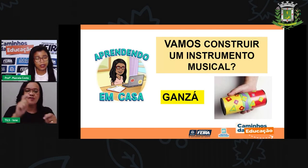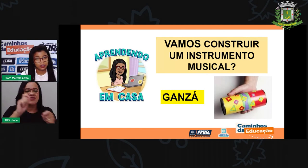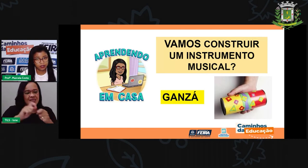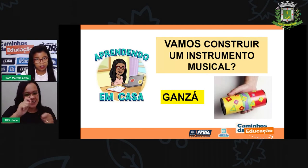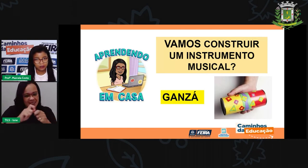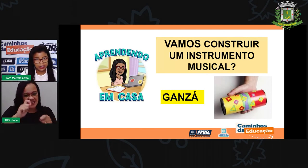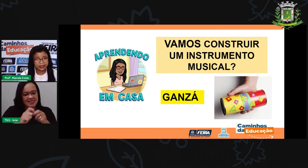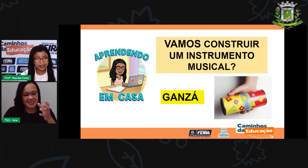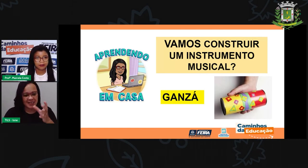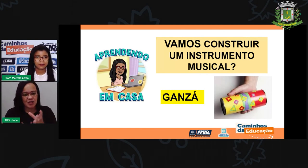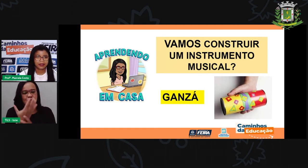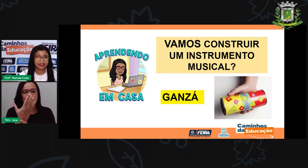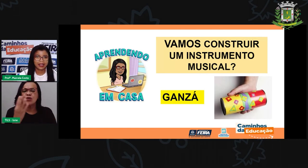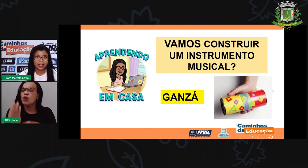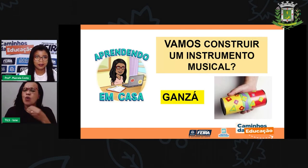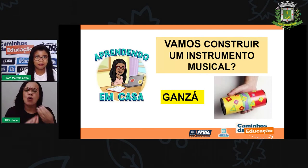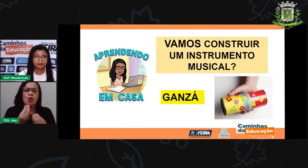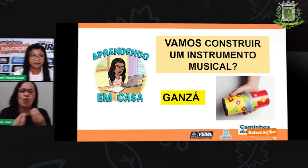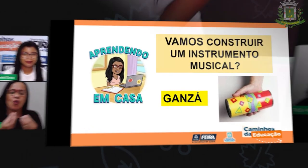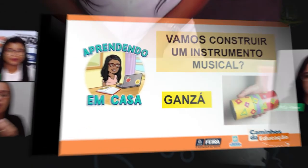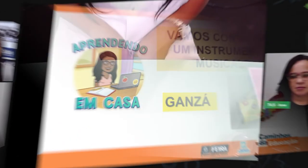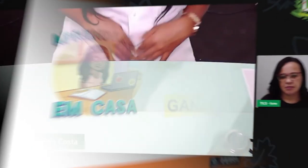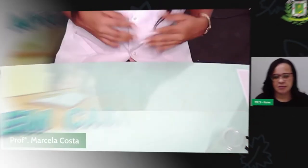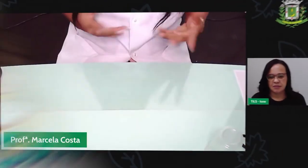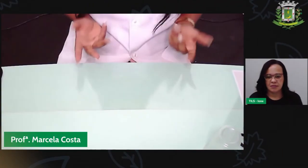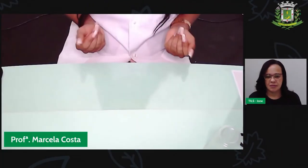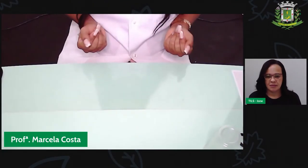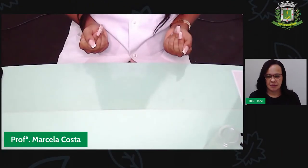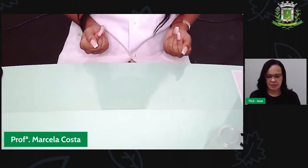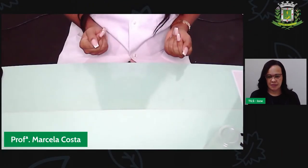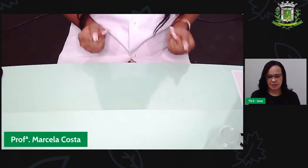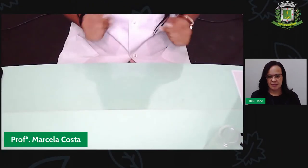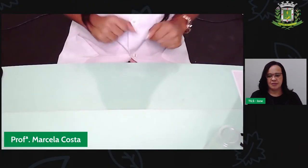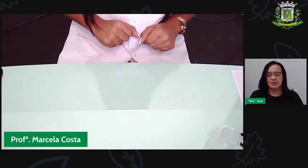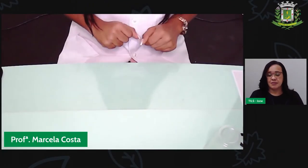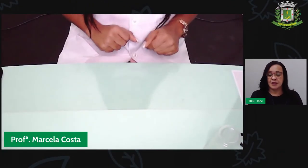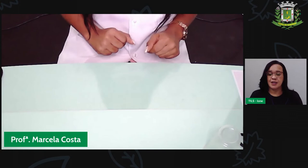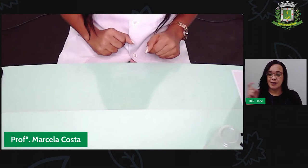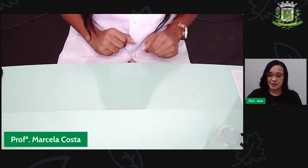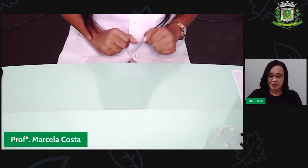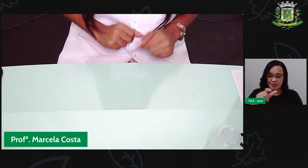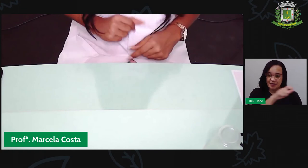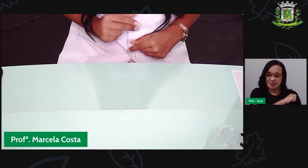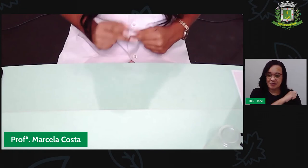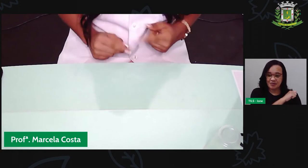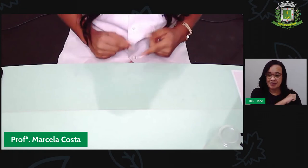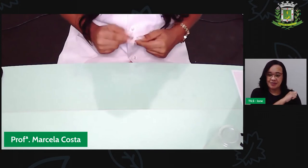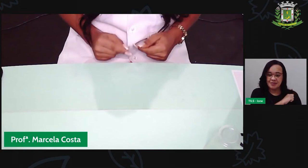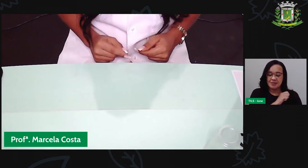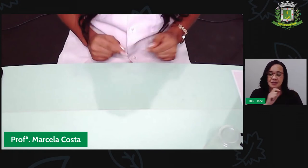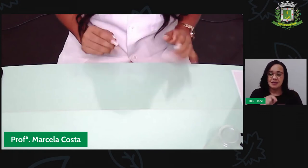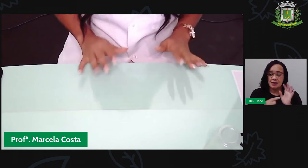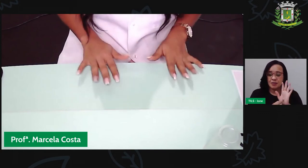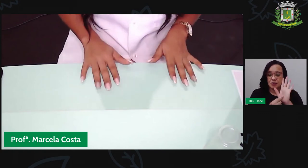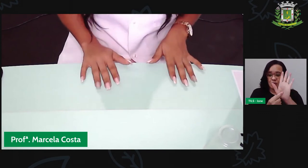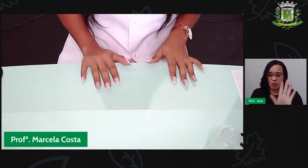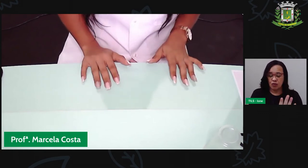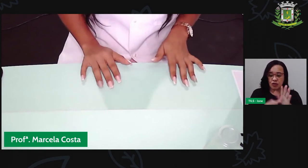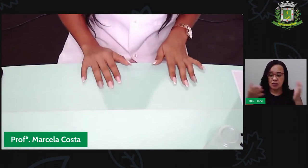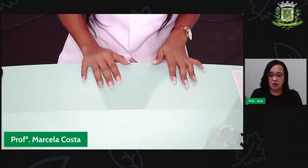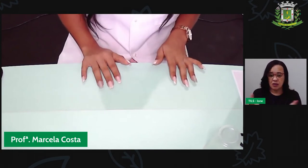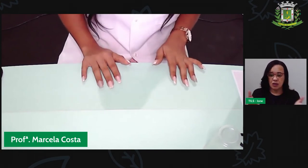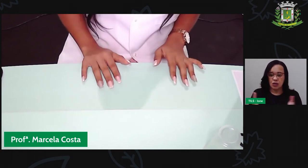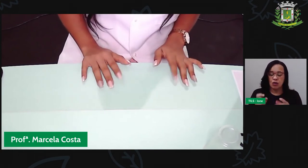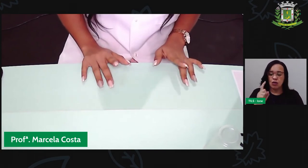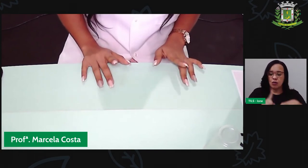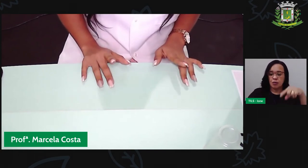como é que a gente vai fazer. Tá certo? Voltamos, crianças. Então, vou mostrar para vocês agora o